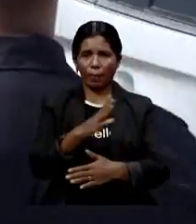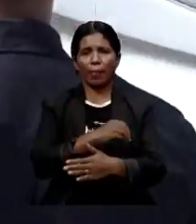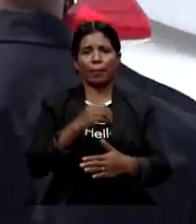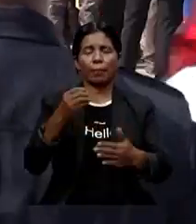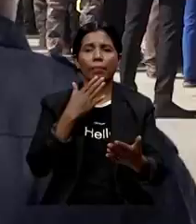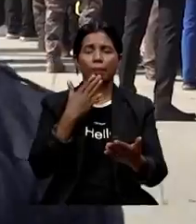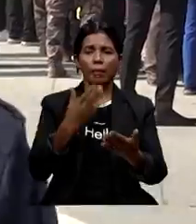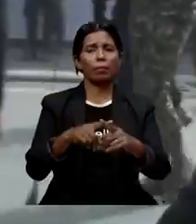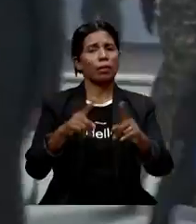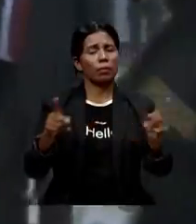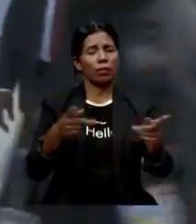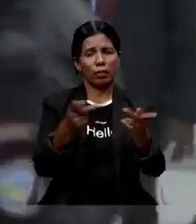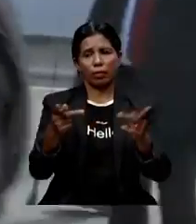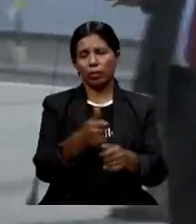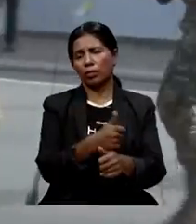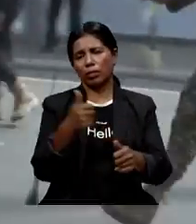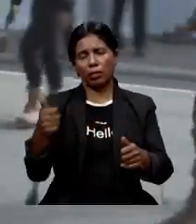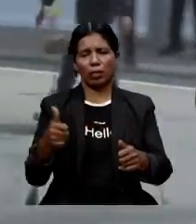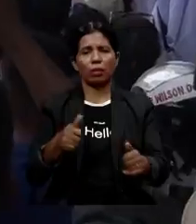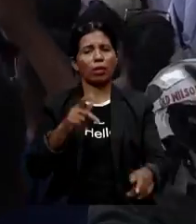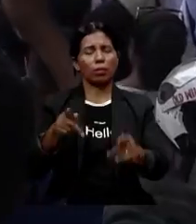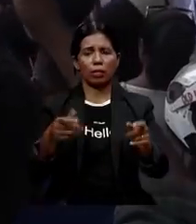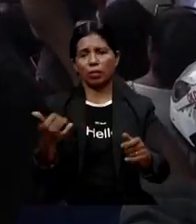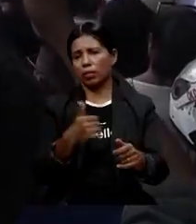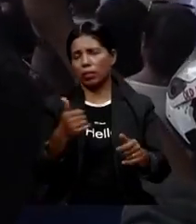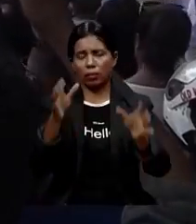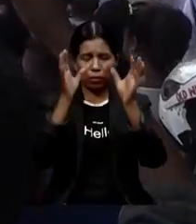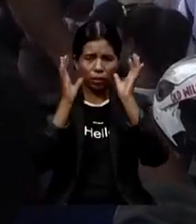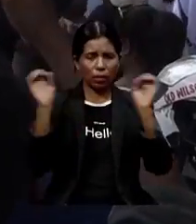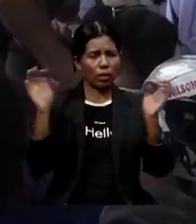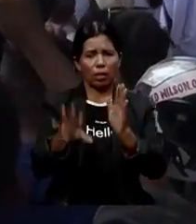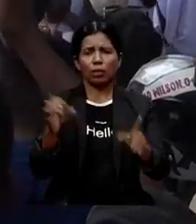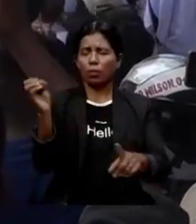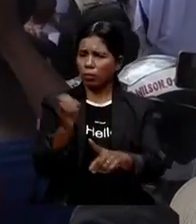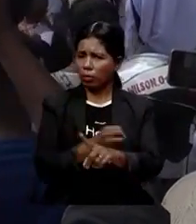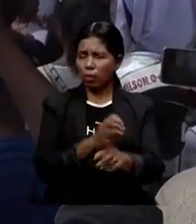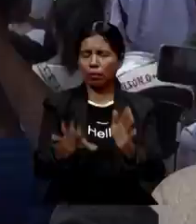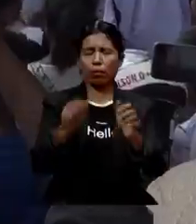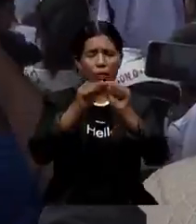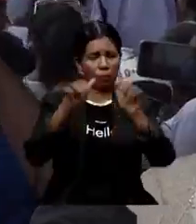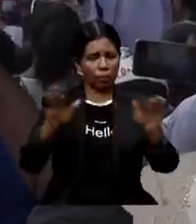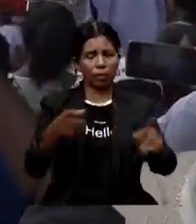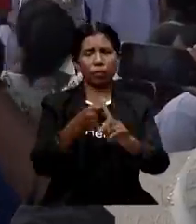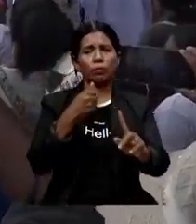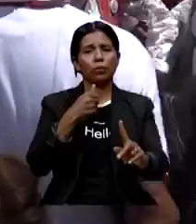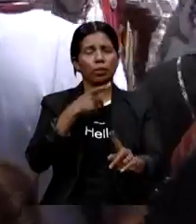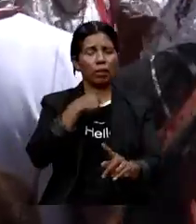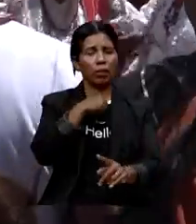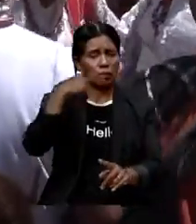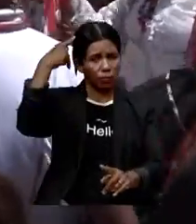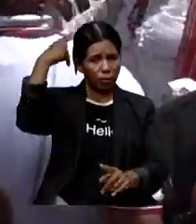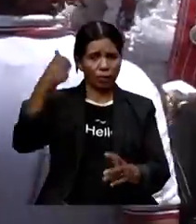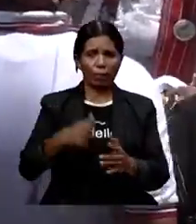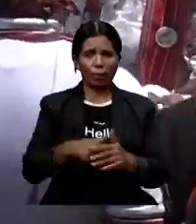entusiasmo mai be ia parte selok mos strani balon tristi tambala hetan oportunidade atu hetan bensaun husi Papa Francisco.